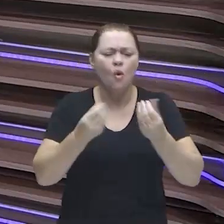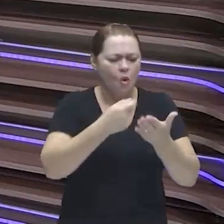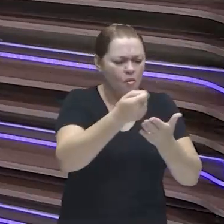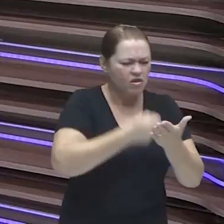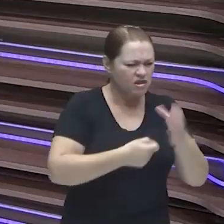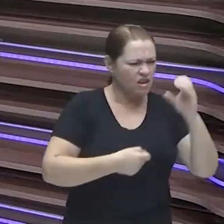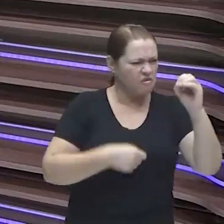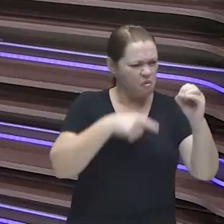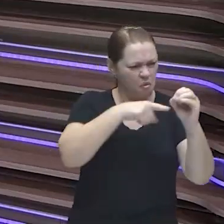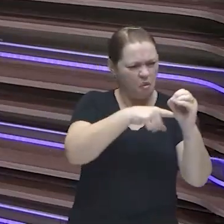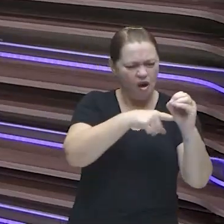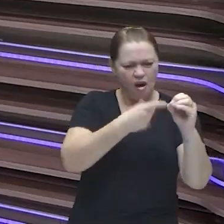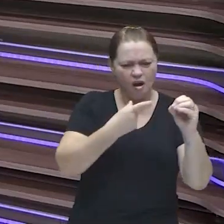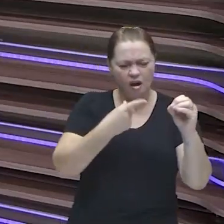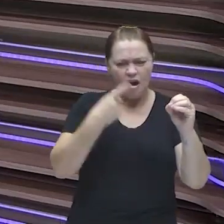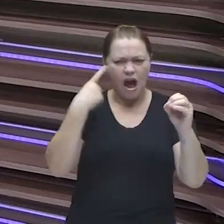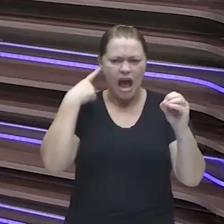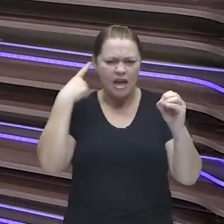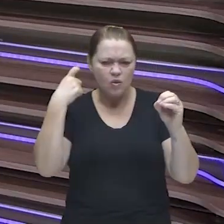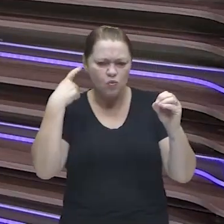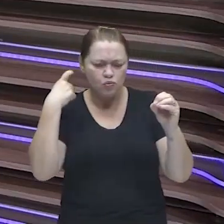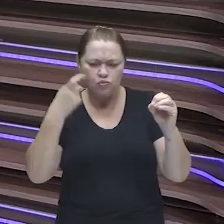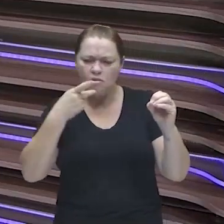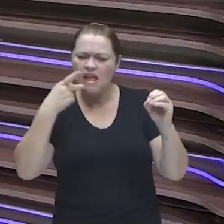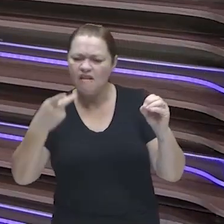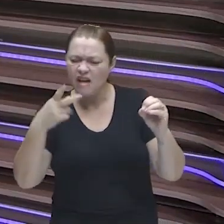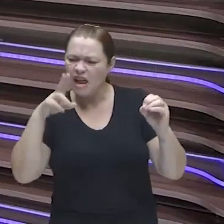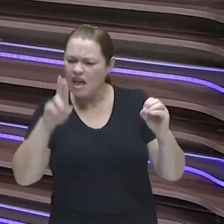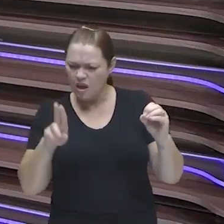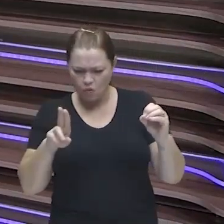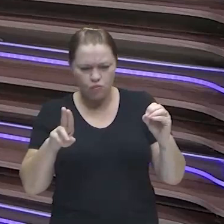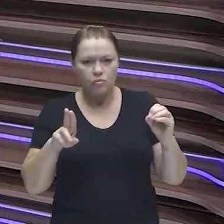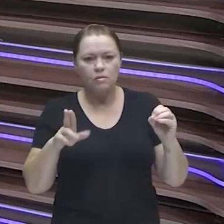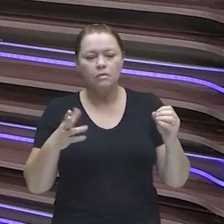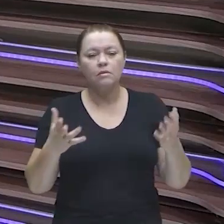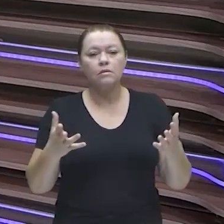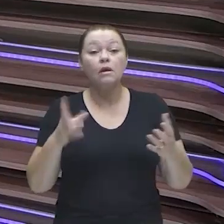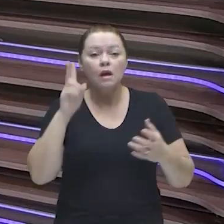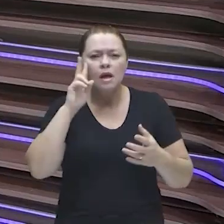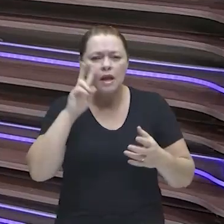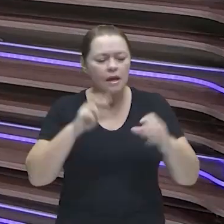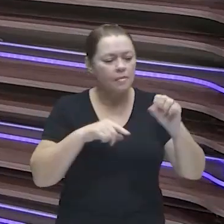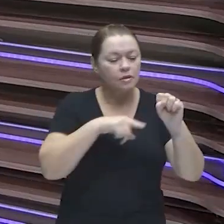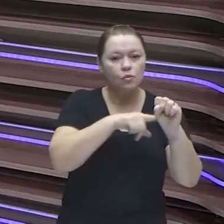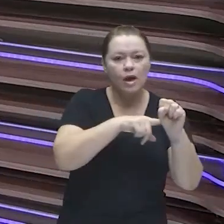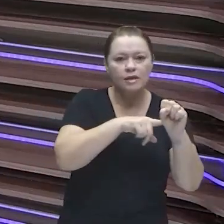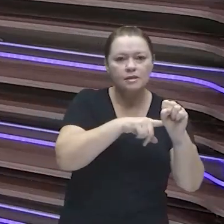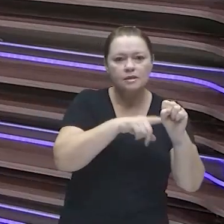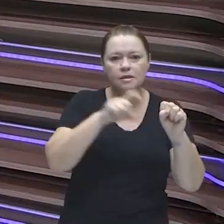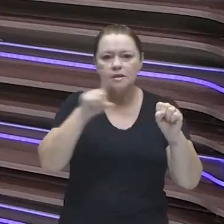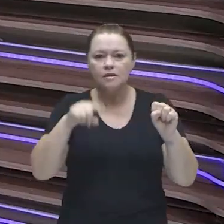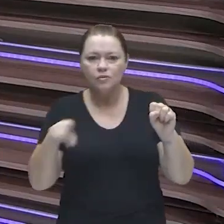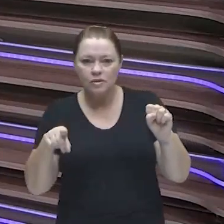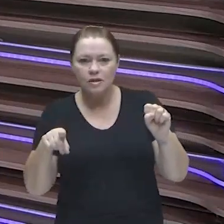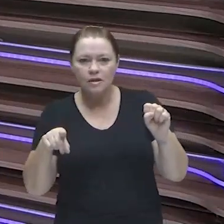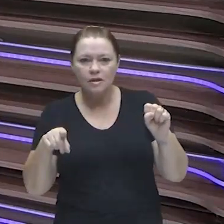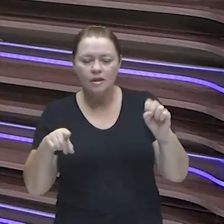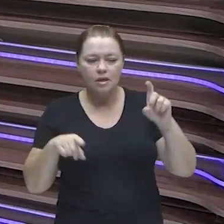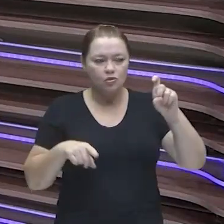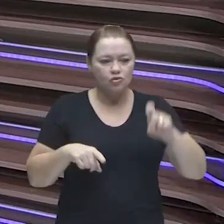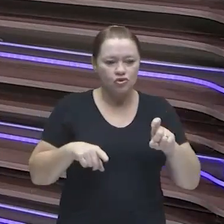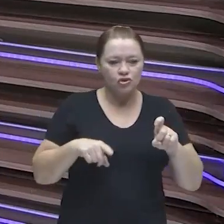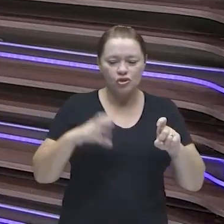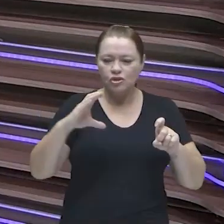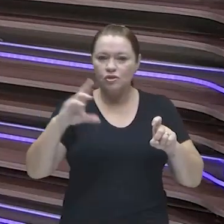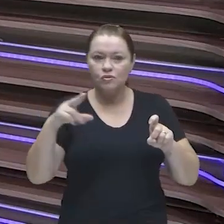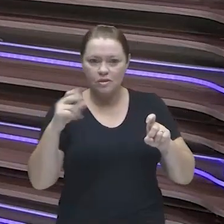tem som de U? Lembra do S com som de Z? Lembra do X com som de CH? Pois é,